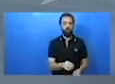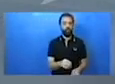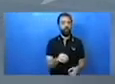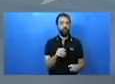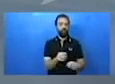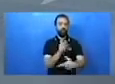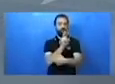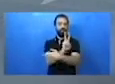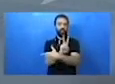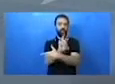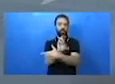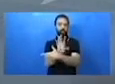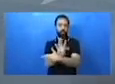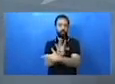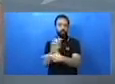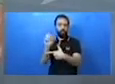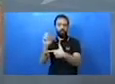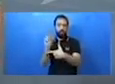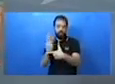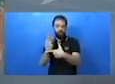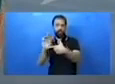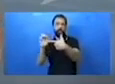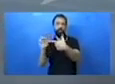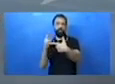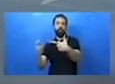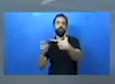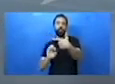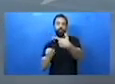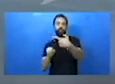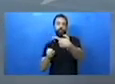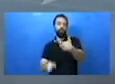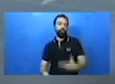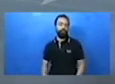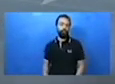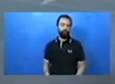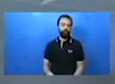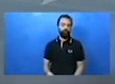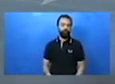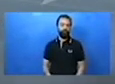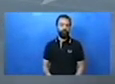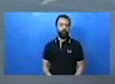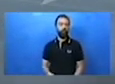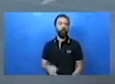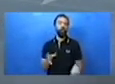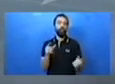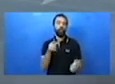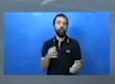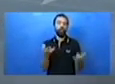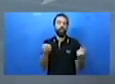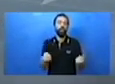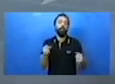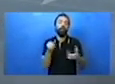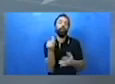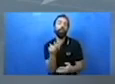por 3, eu tenho 8 palitinhos em cada grupo. Quantos que quero quantos